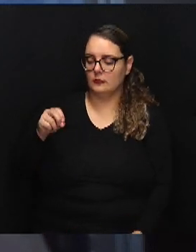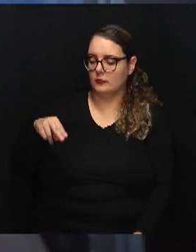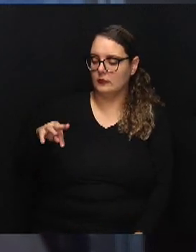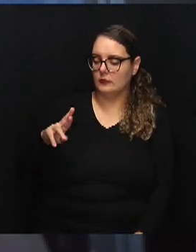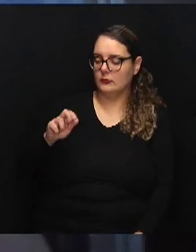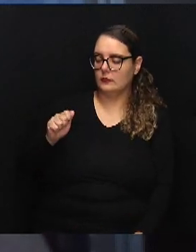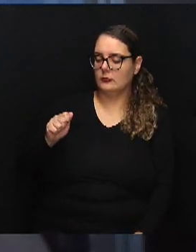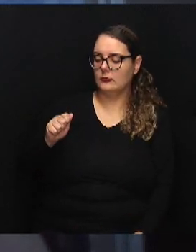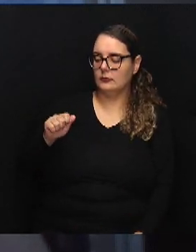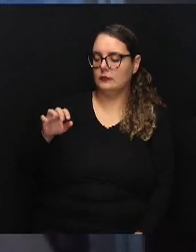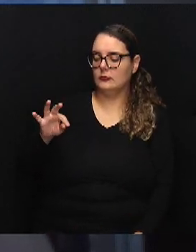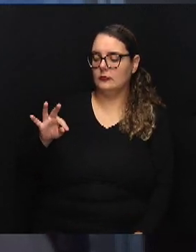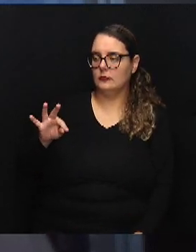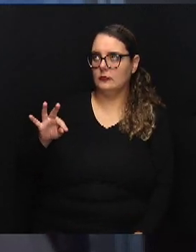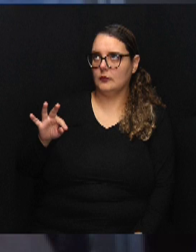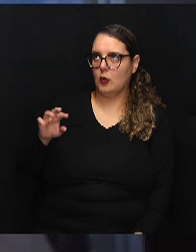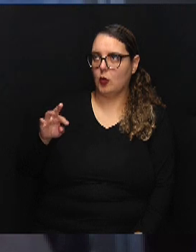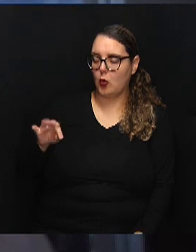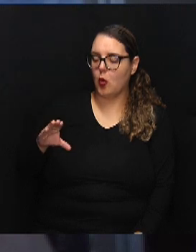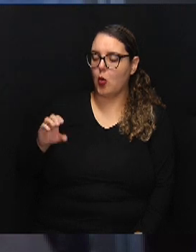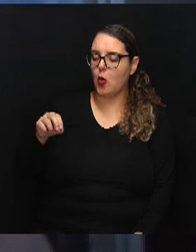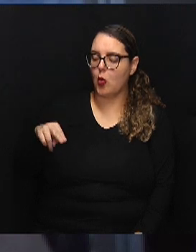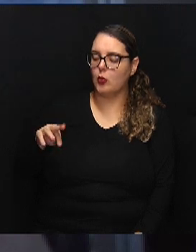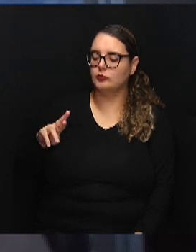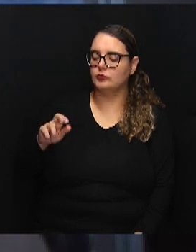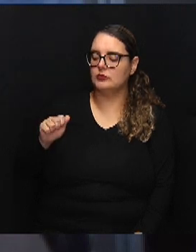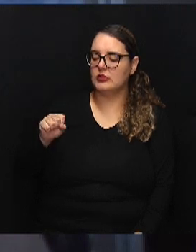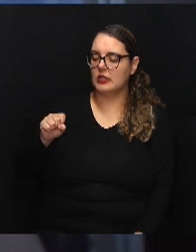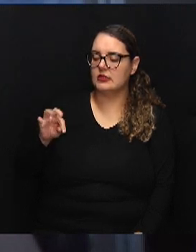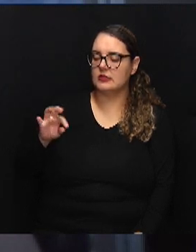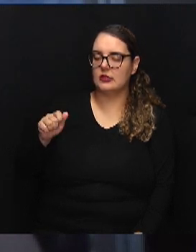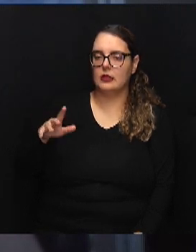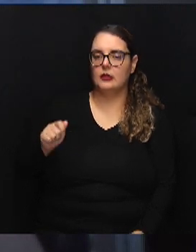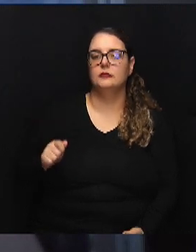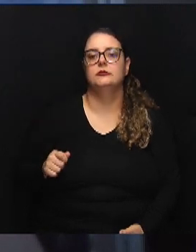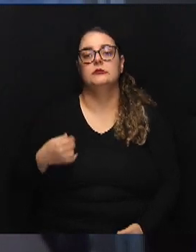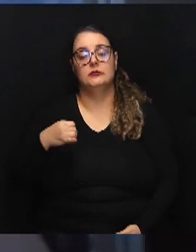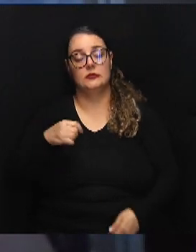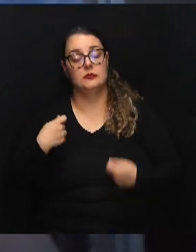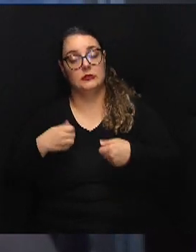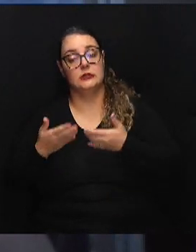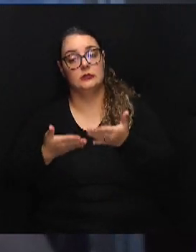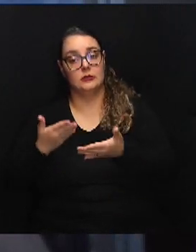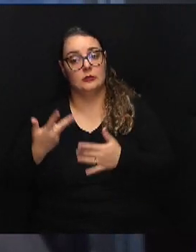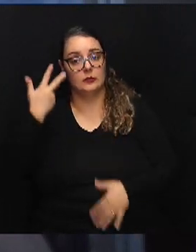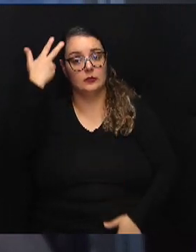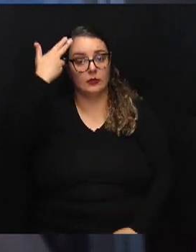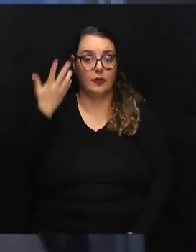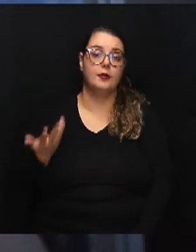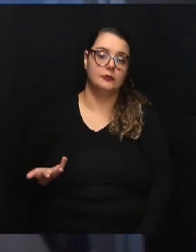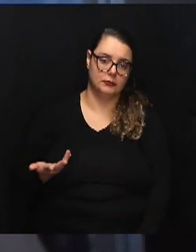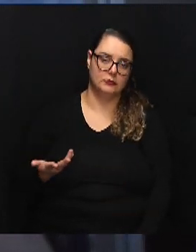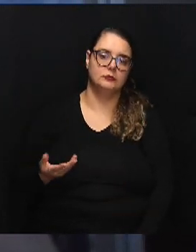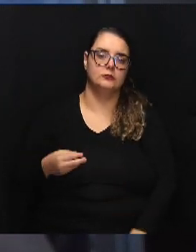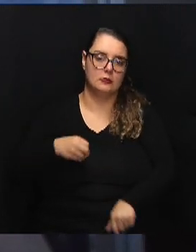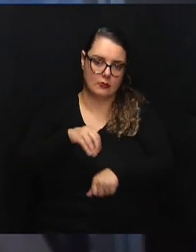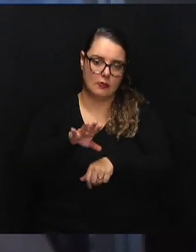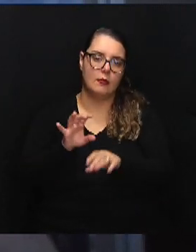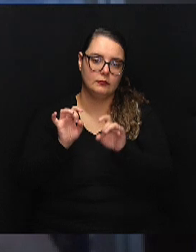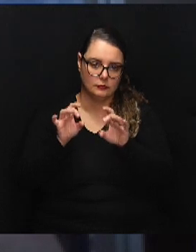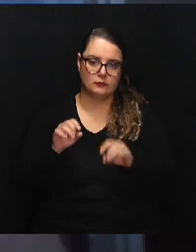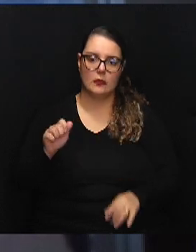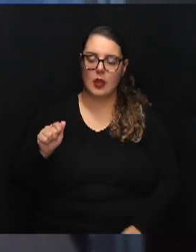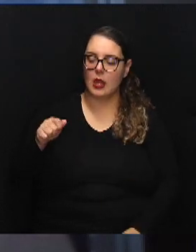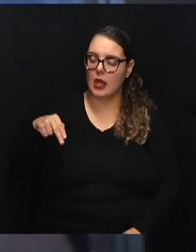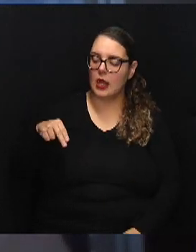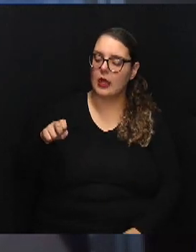houver um aneurisma que precise de um tratamento cirúrgico, aí esse tratamento cirúrgico é direcionado especificamente para o aneurisma, né?